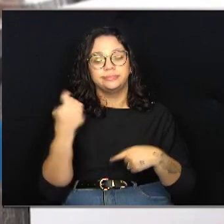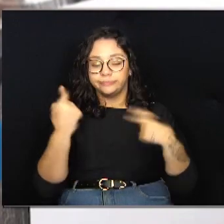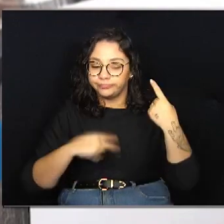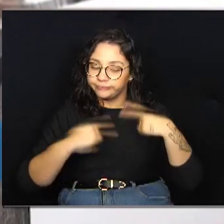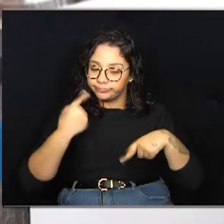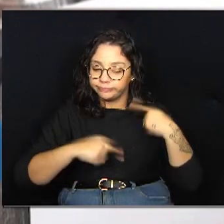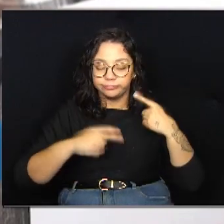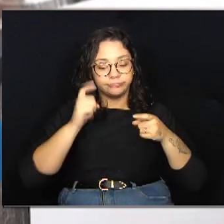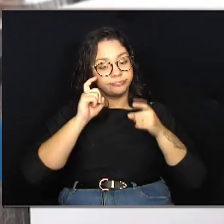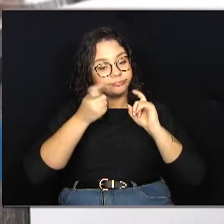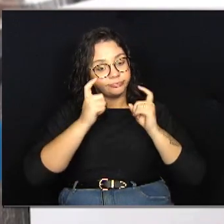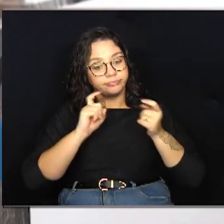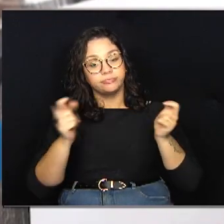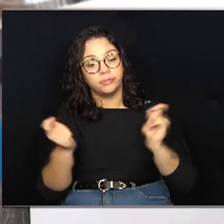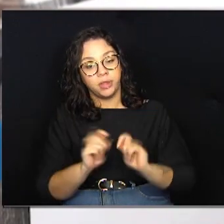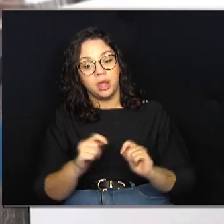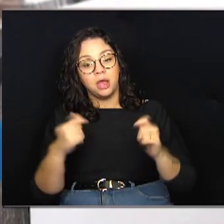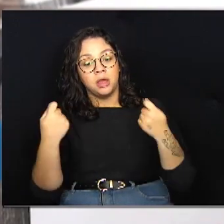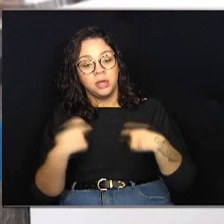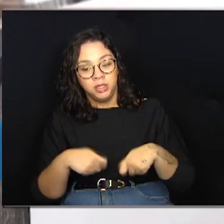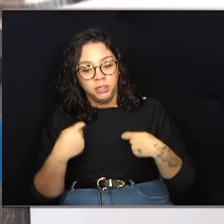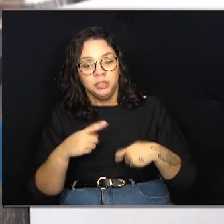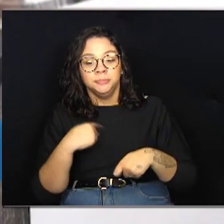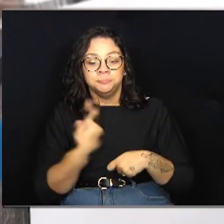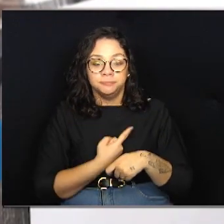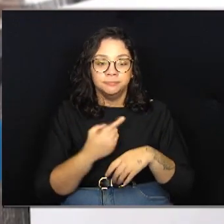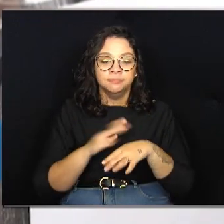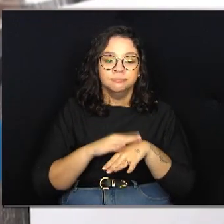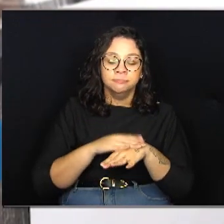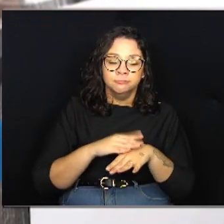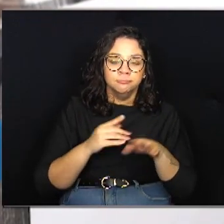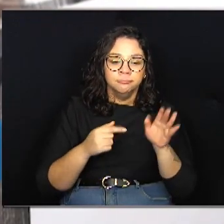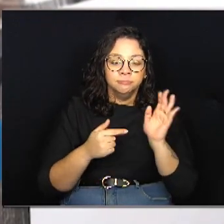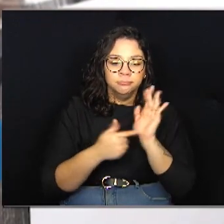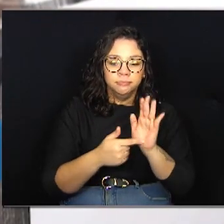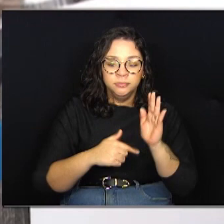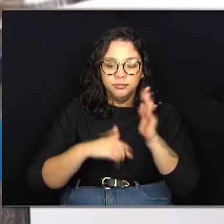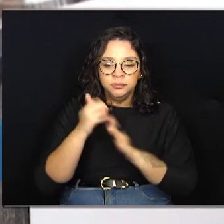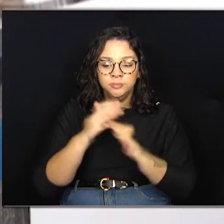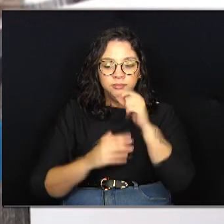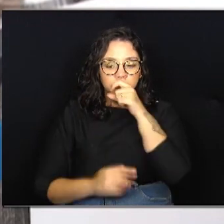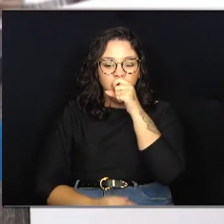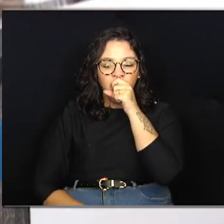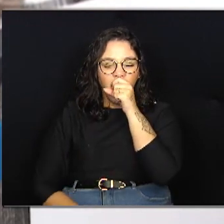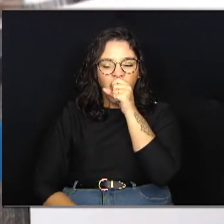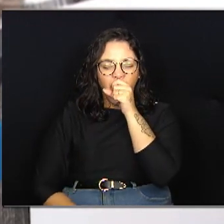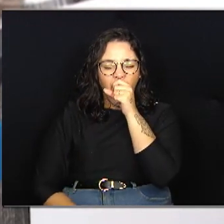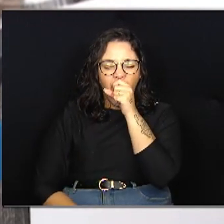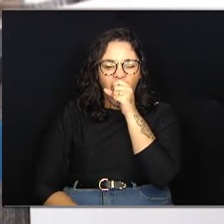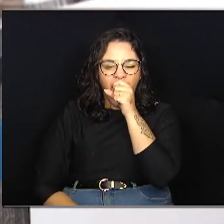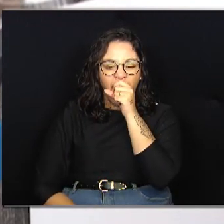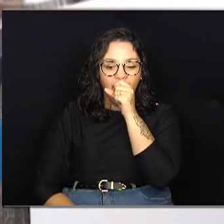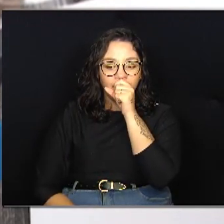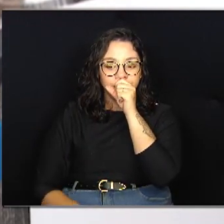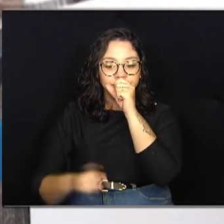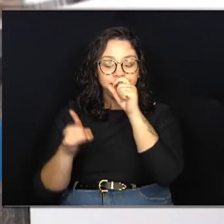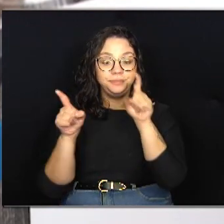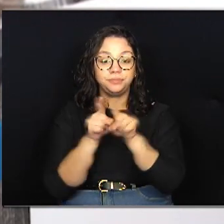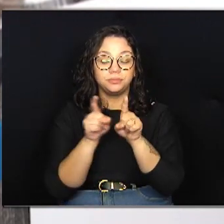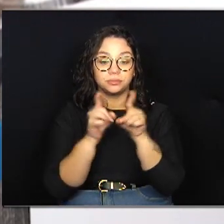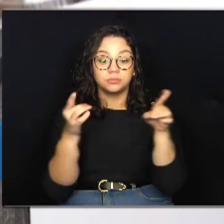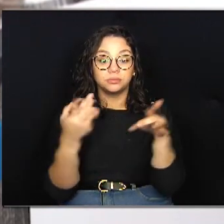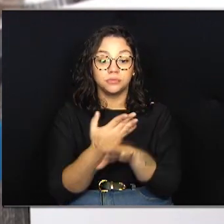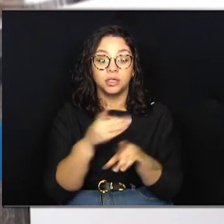forem possíveis e necessários. Nós faremos sim para denunciar essa prática e para poder, de fato, eliminar ela do